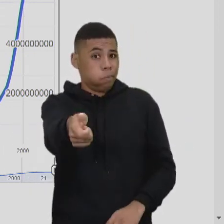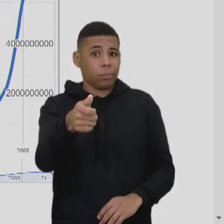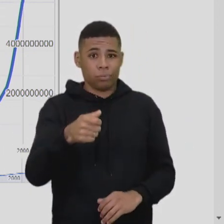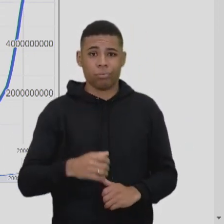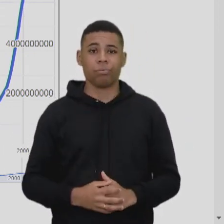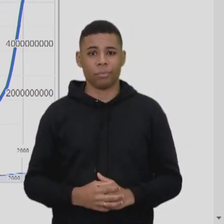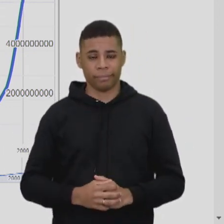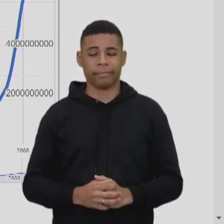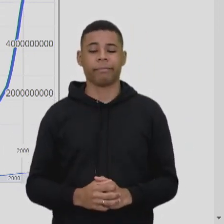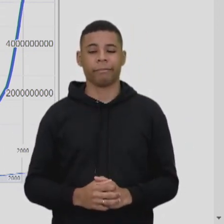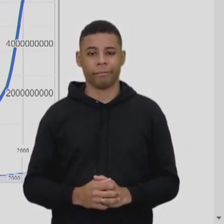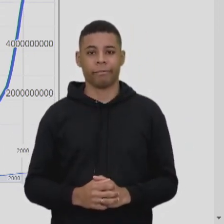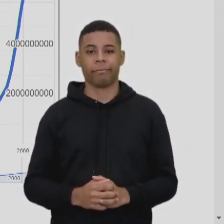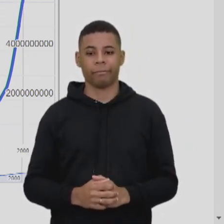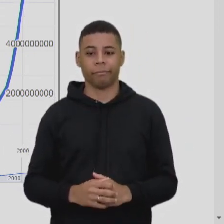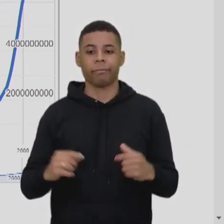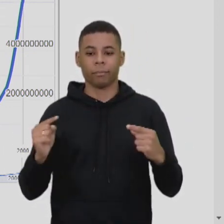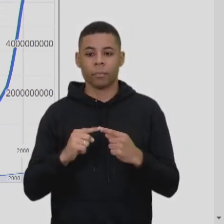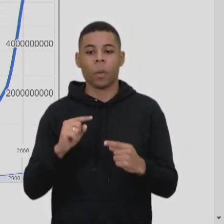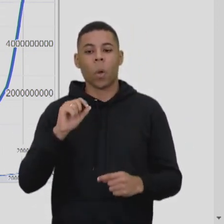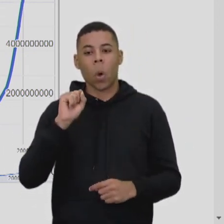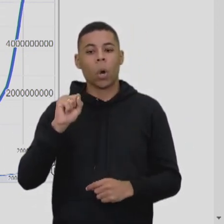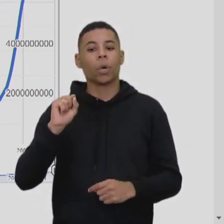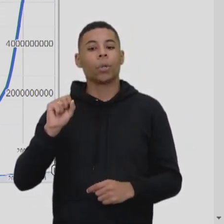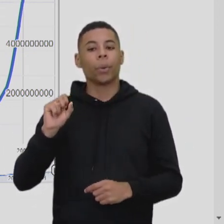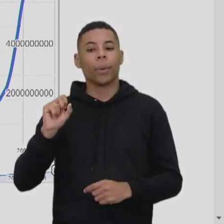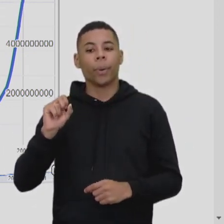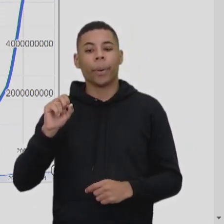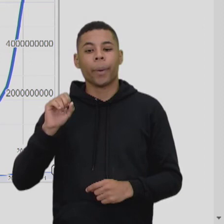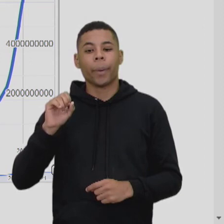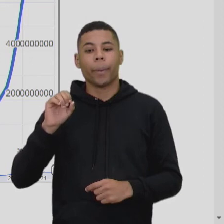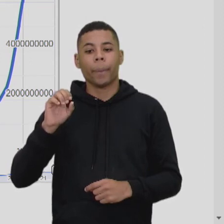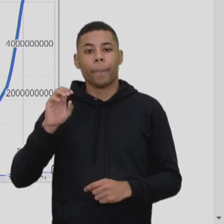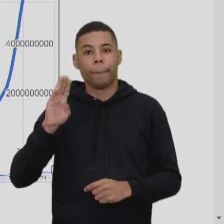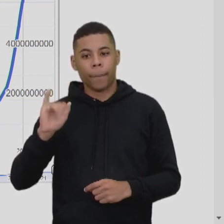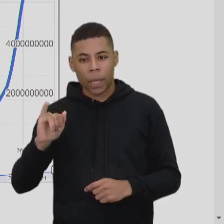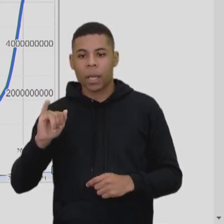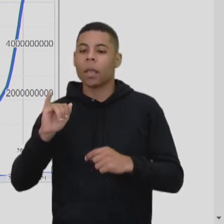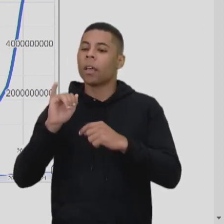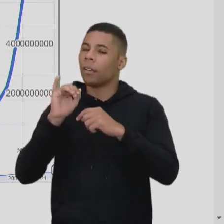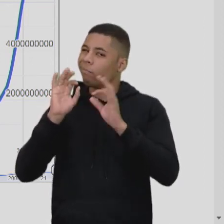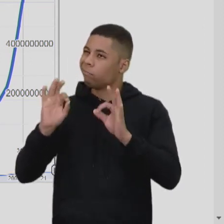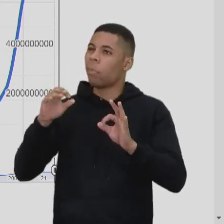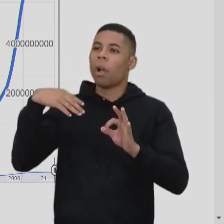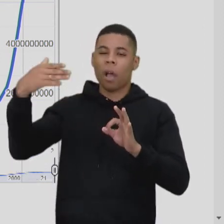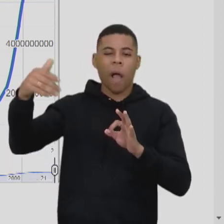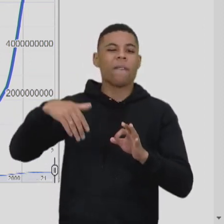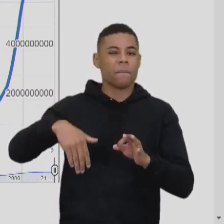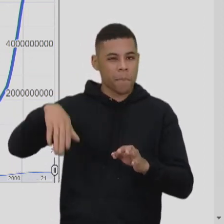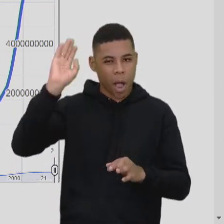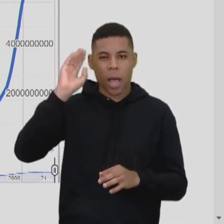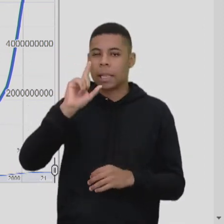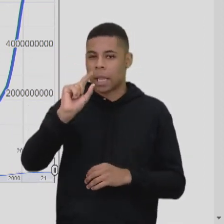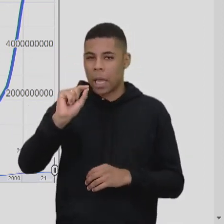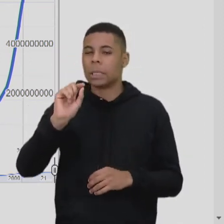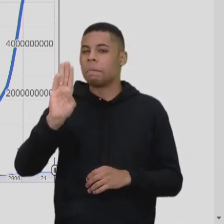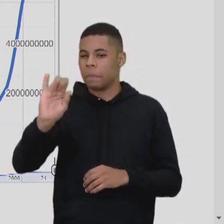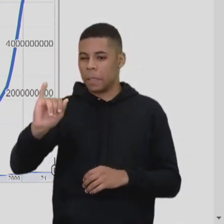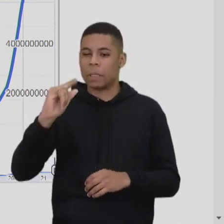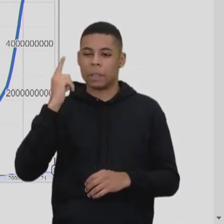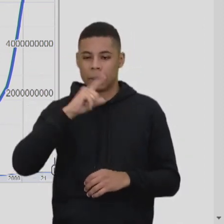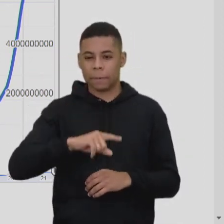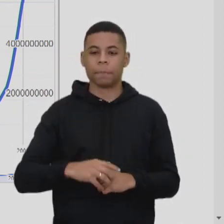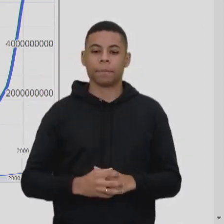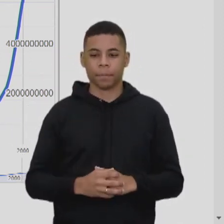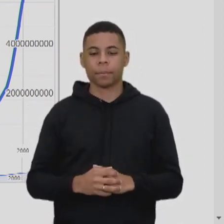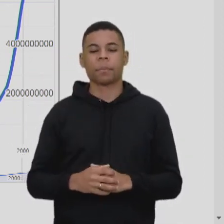ó. Chegando aqui a atingir 8 bilhões, né, e previsão aí de 10 bilhões aí, né, mais ou menos aí, né, nos